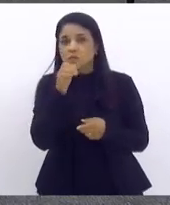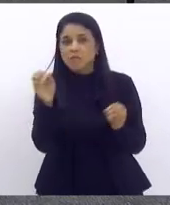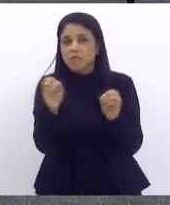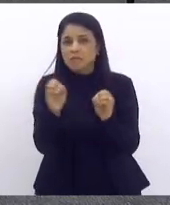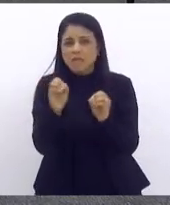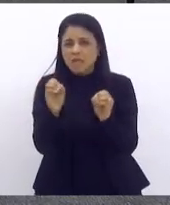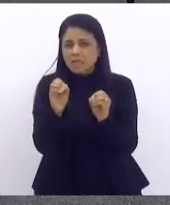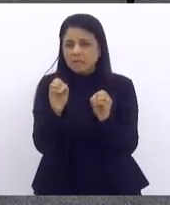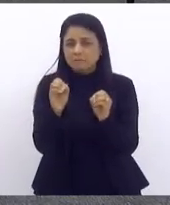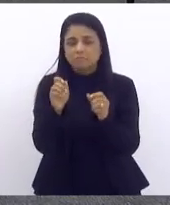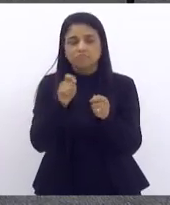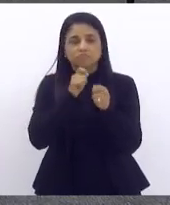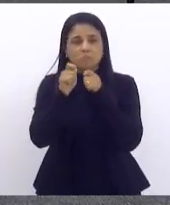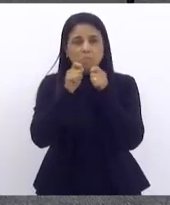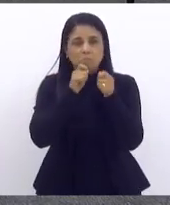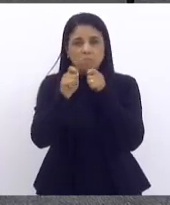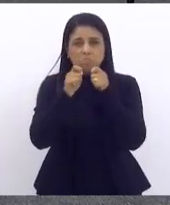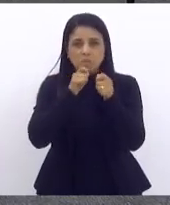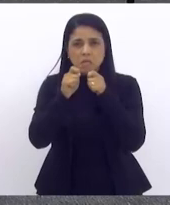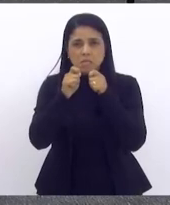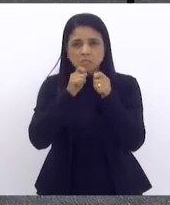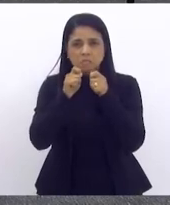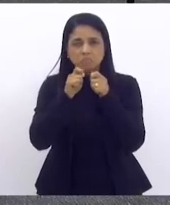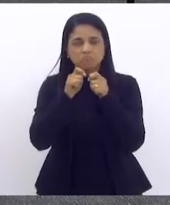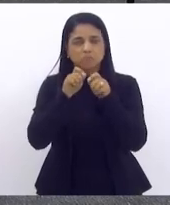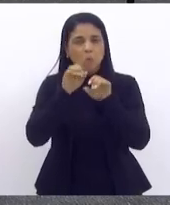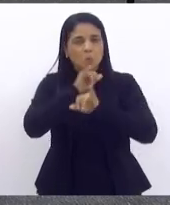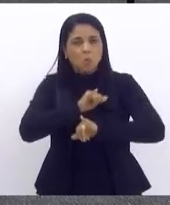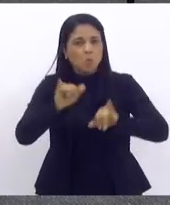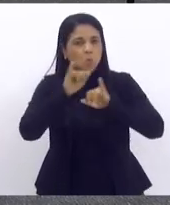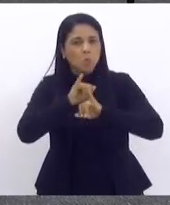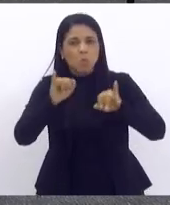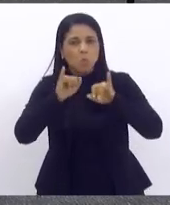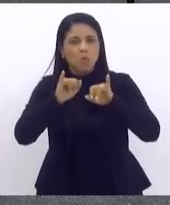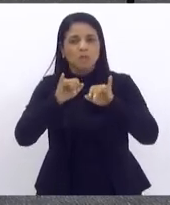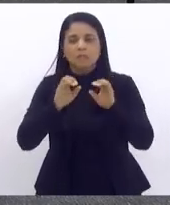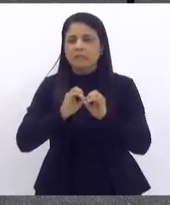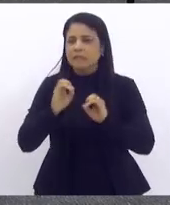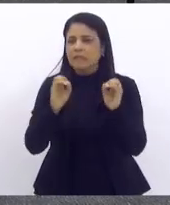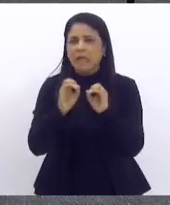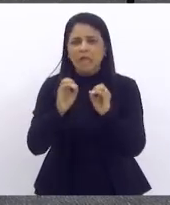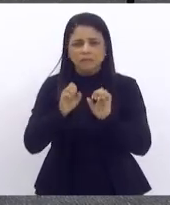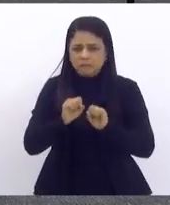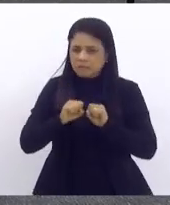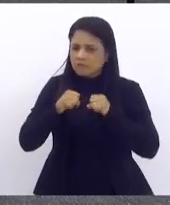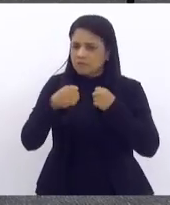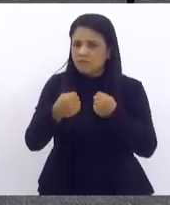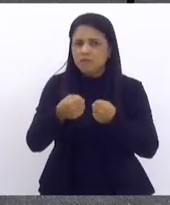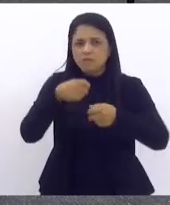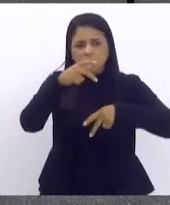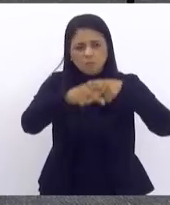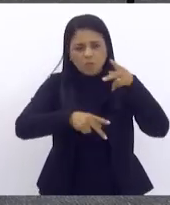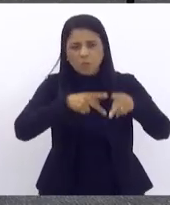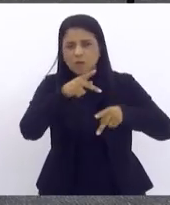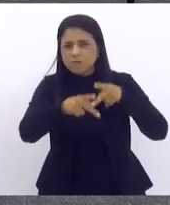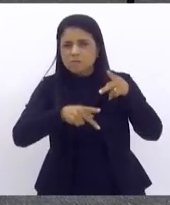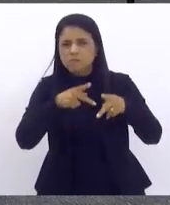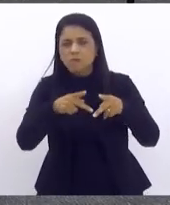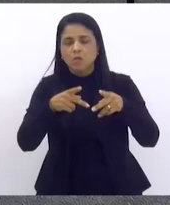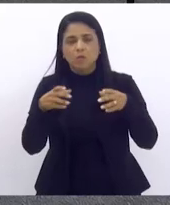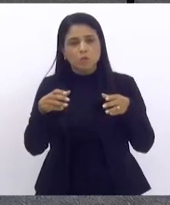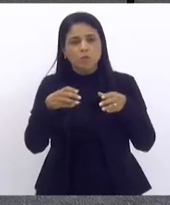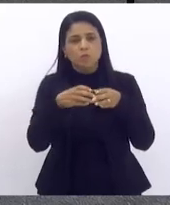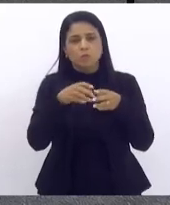da extrema imprensa sobre aquilo que a gente vem fazendo em prol da população do Rio de Janeiro. Eu me refiro à